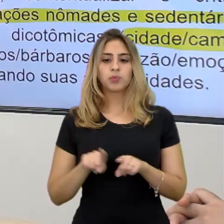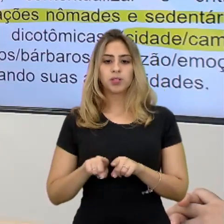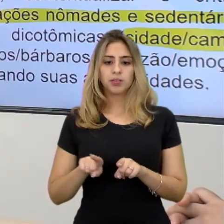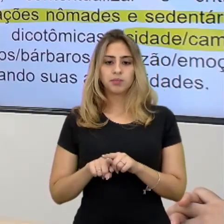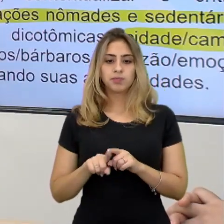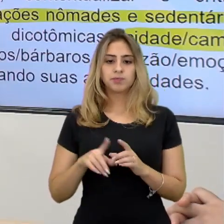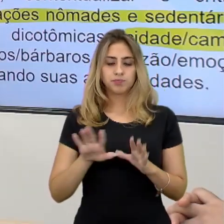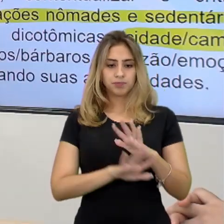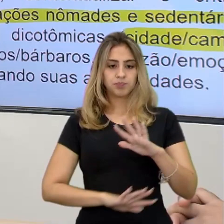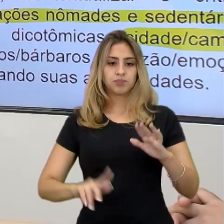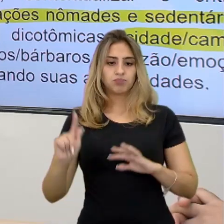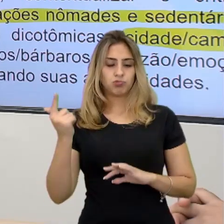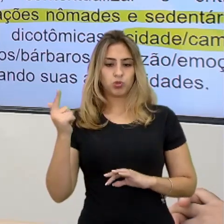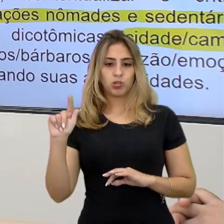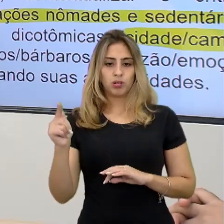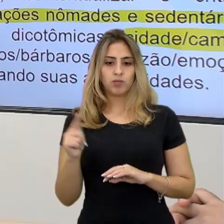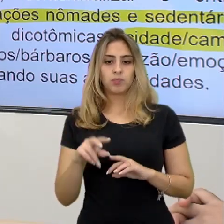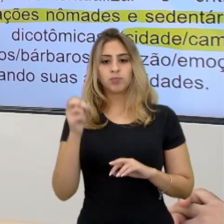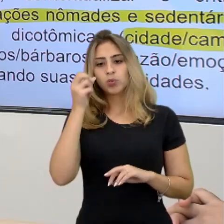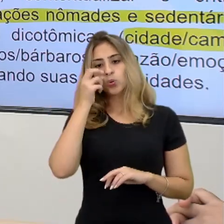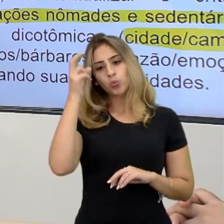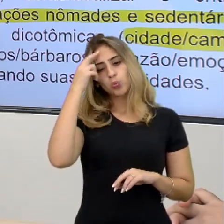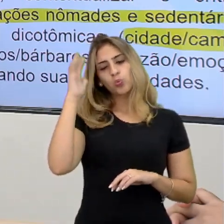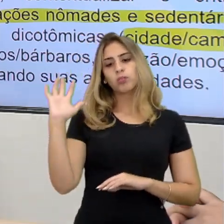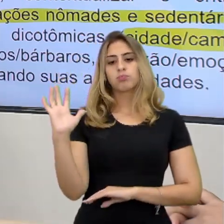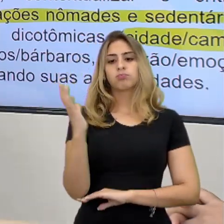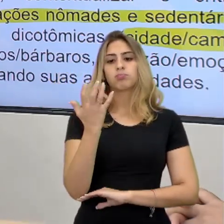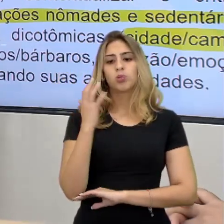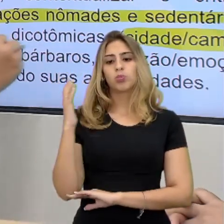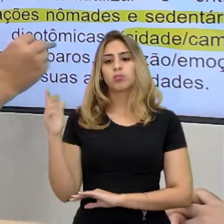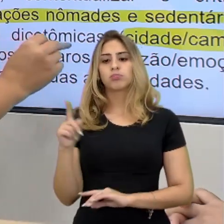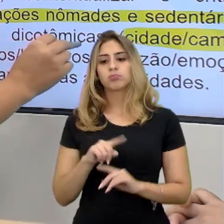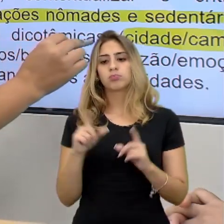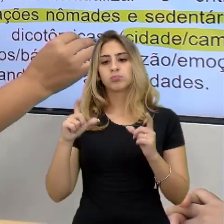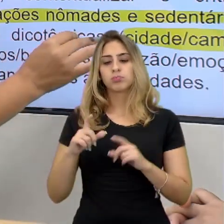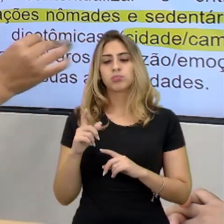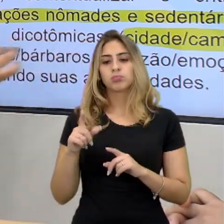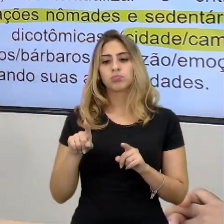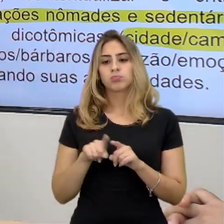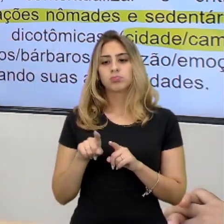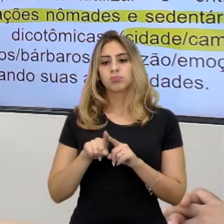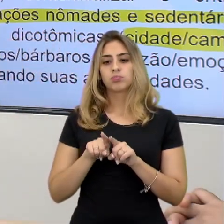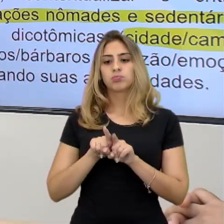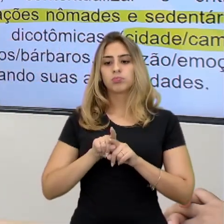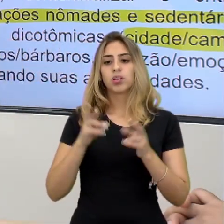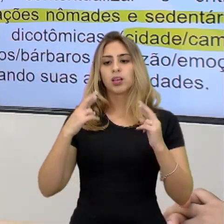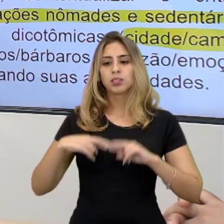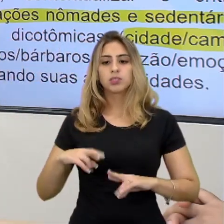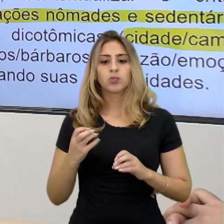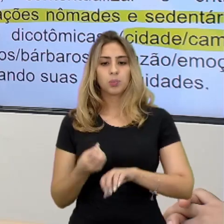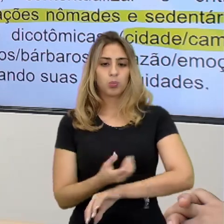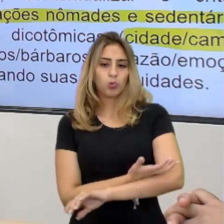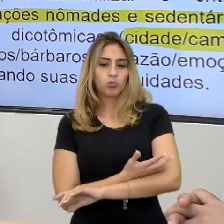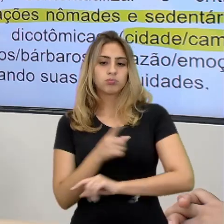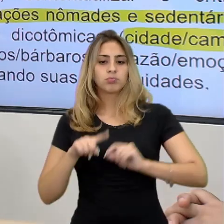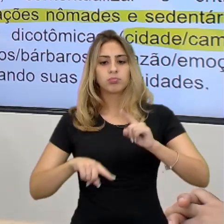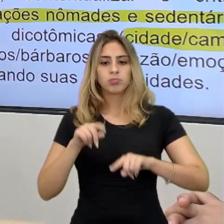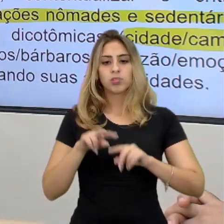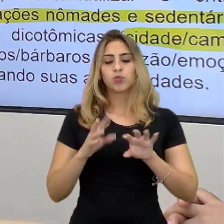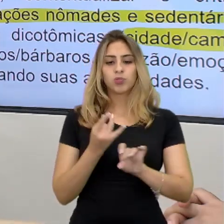espaço geográfico. Cultura e natureza, civilizados e bárbaros, razão e emoção, material,